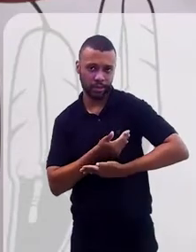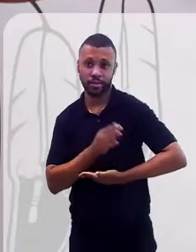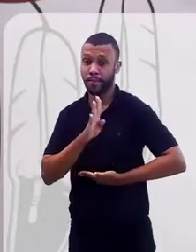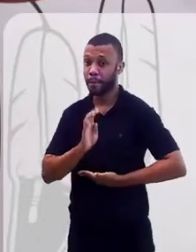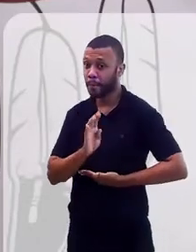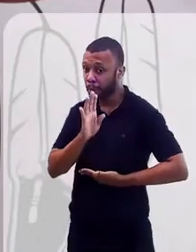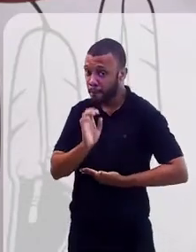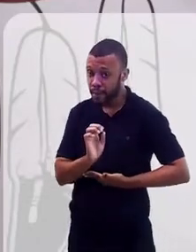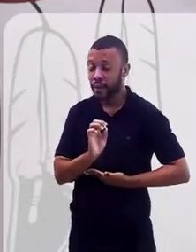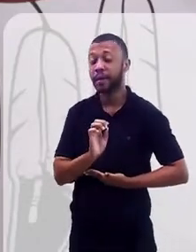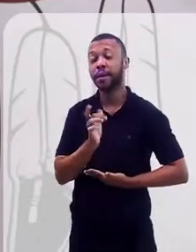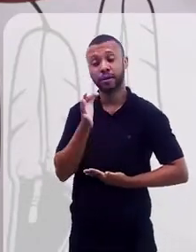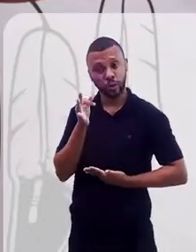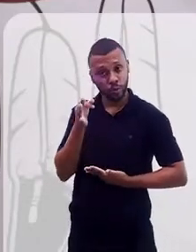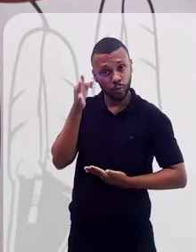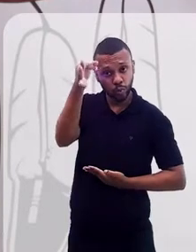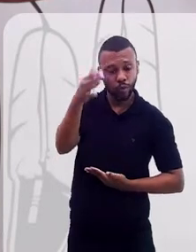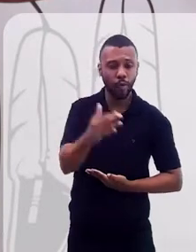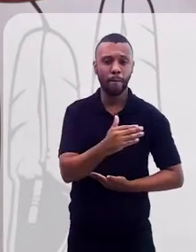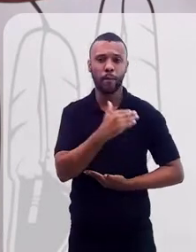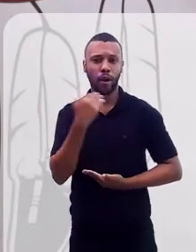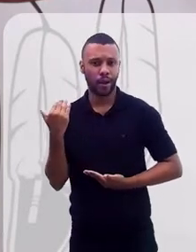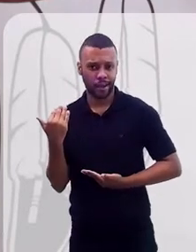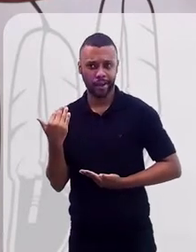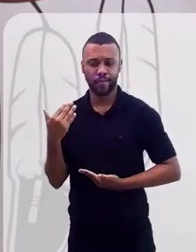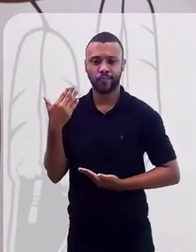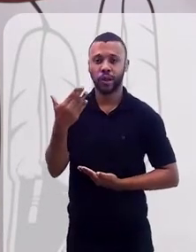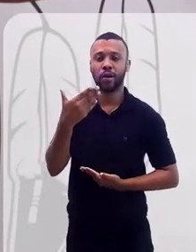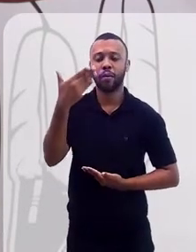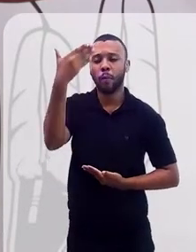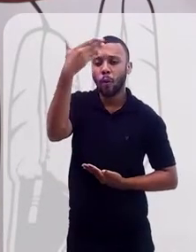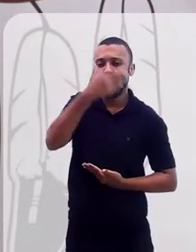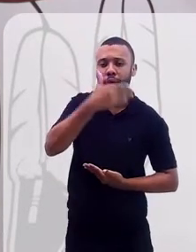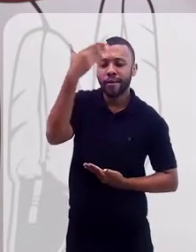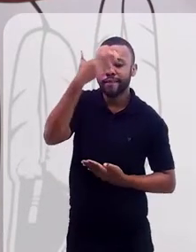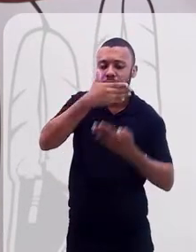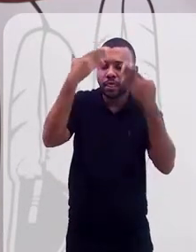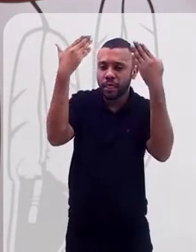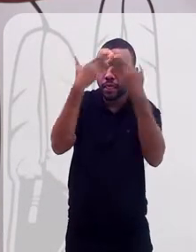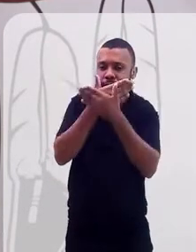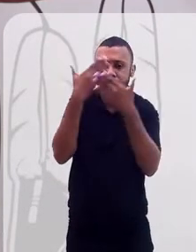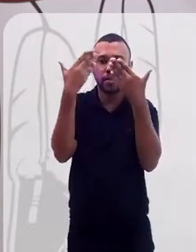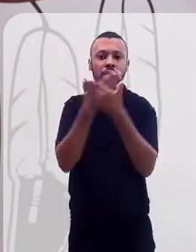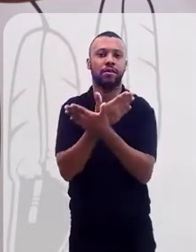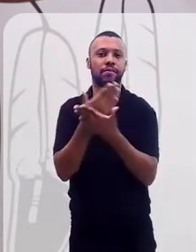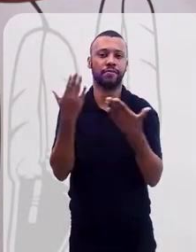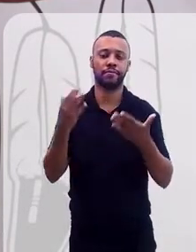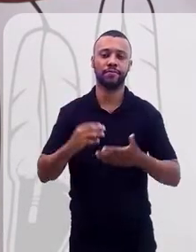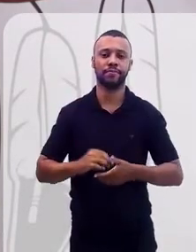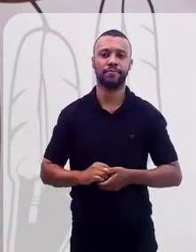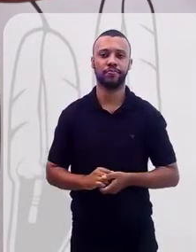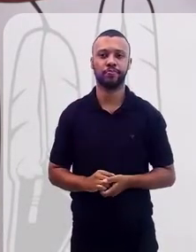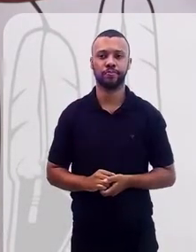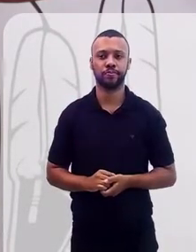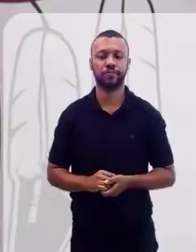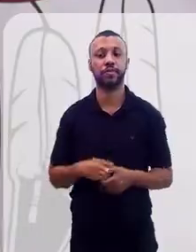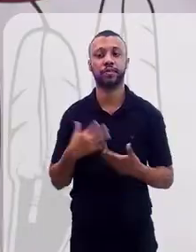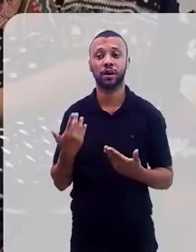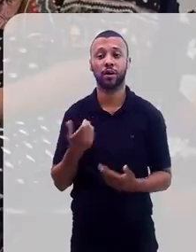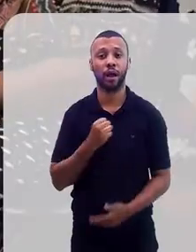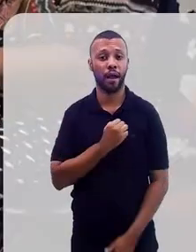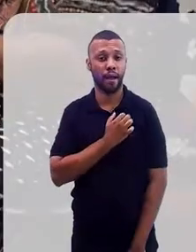mundo espiritual através daquela porta preta ali, né, onde não tem luz. Eu vou para o invisível, né, o que a gente chama de